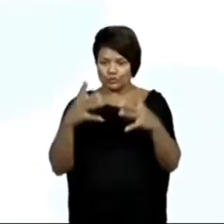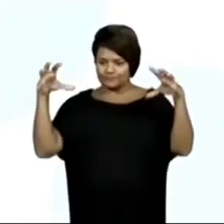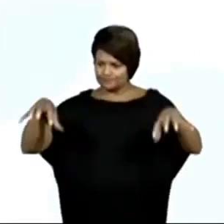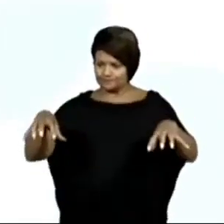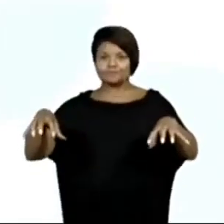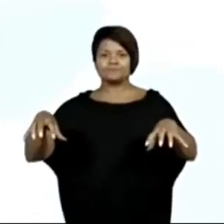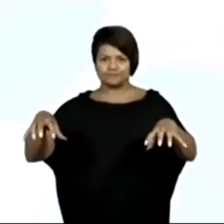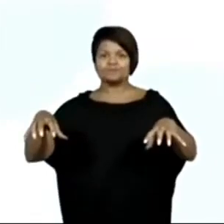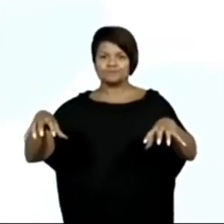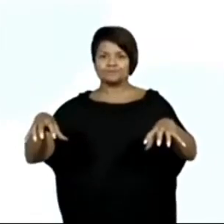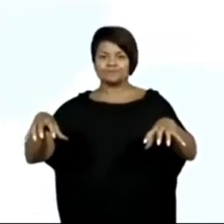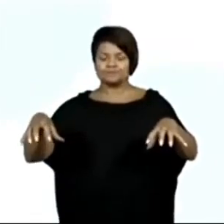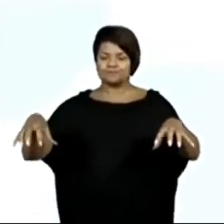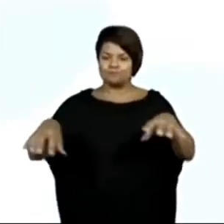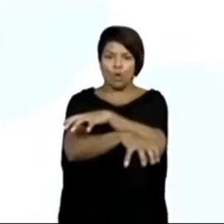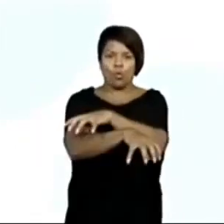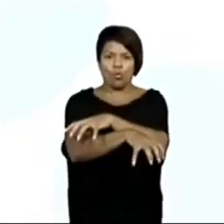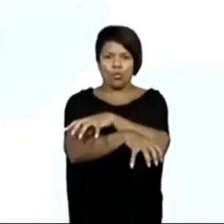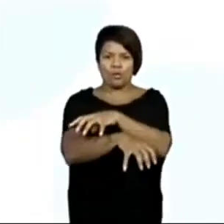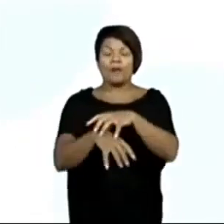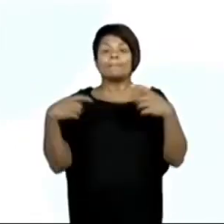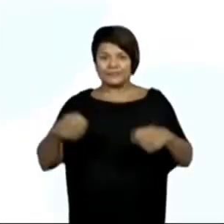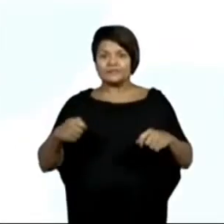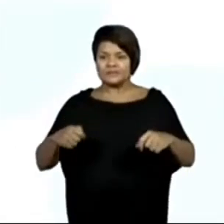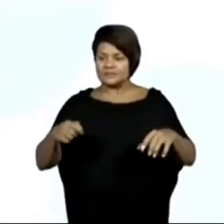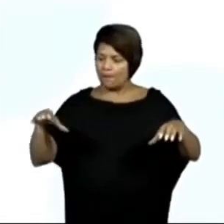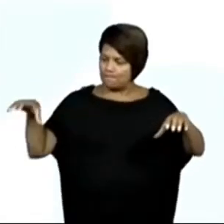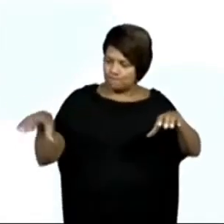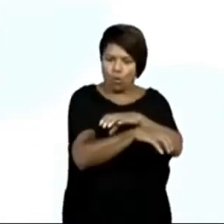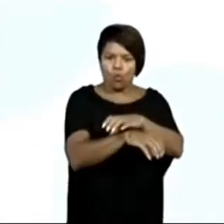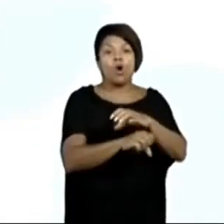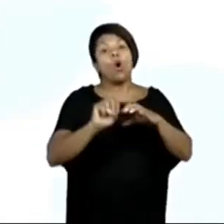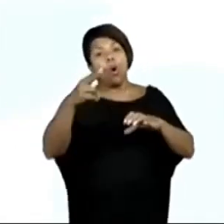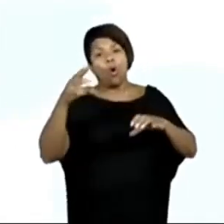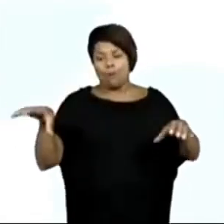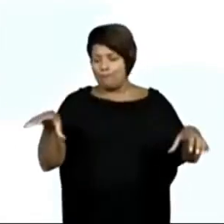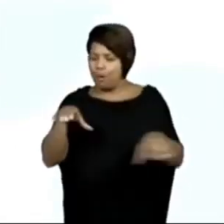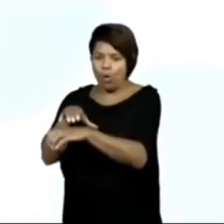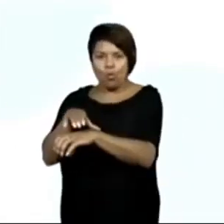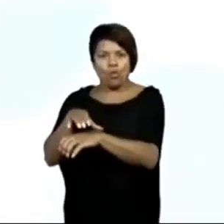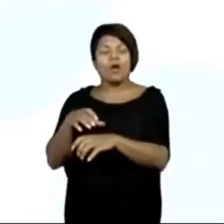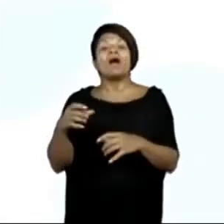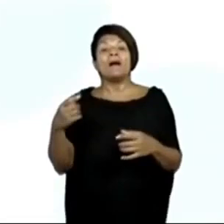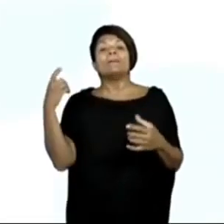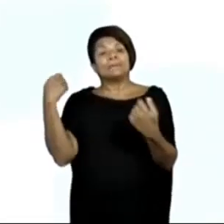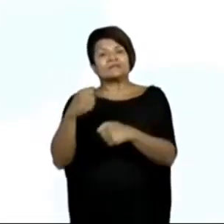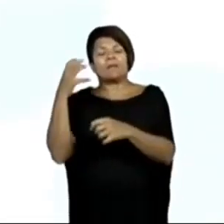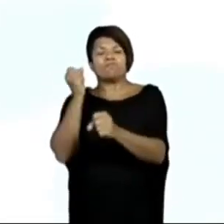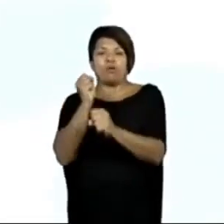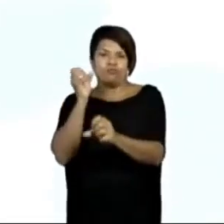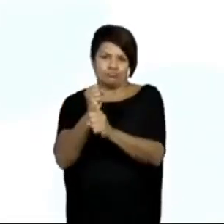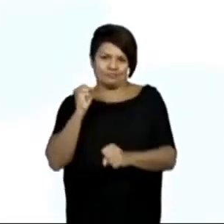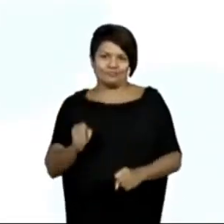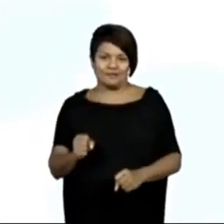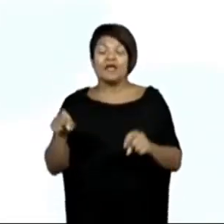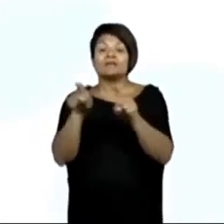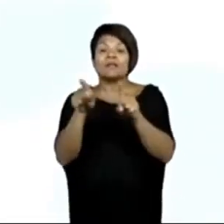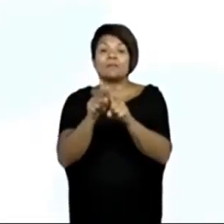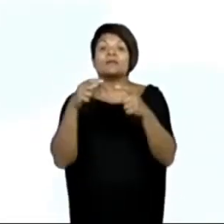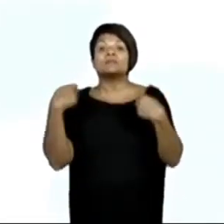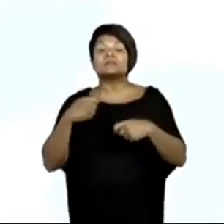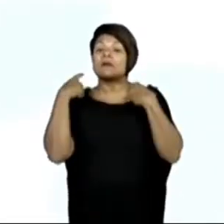pelo adversário, objetivando atingir a meta contrária para pontuar, além de se preocupar